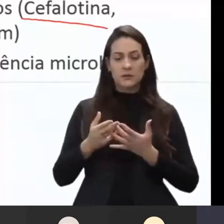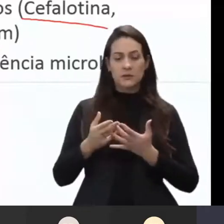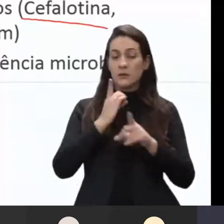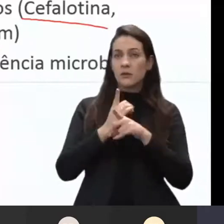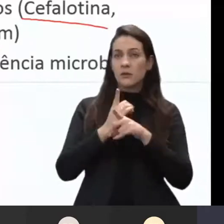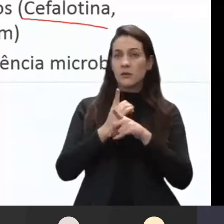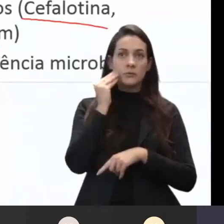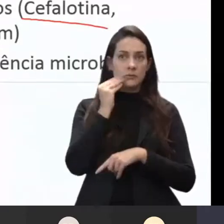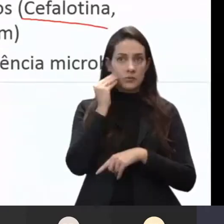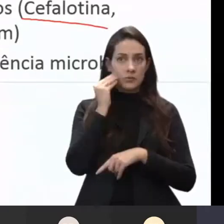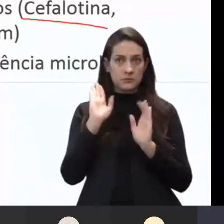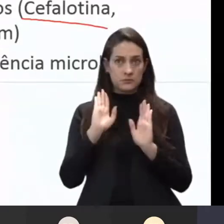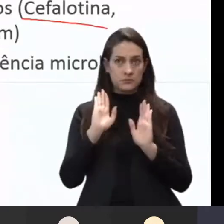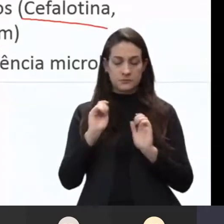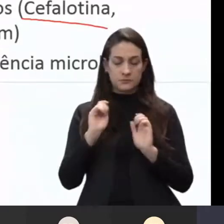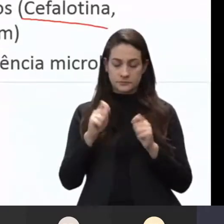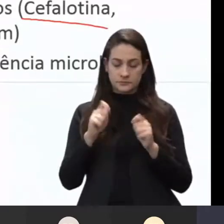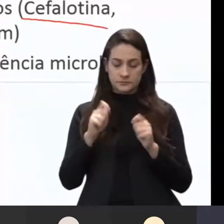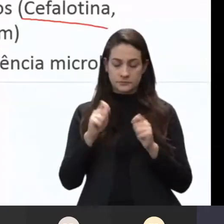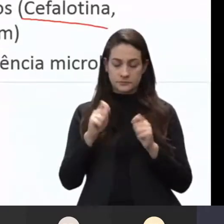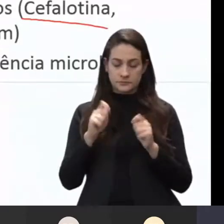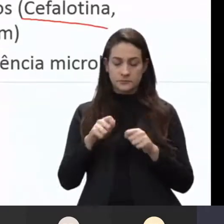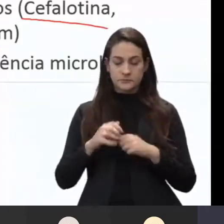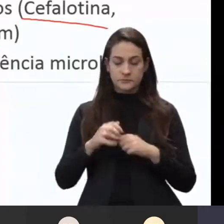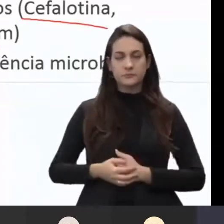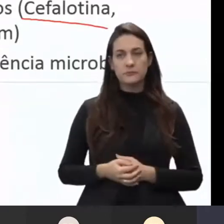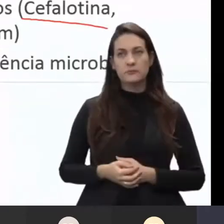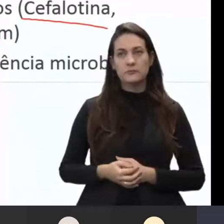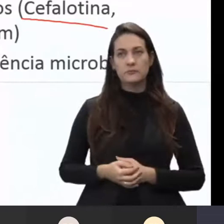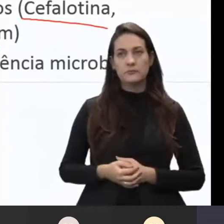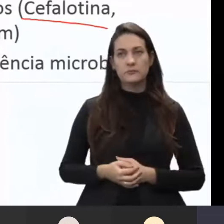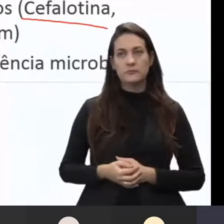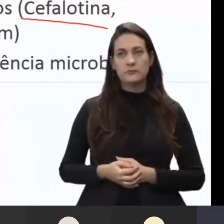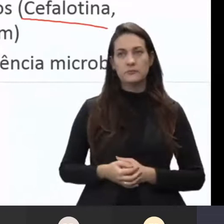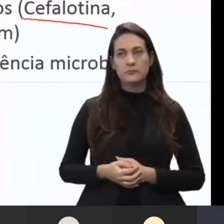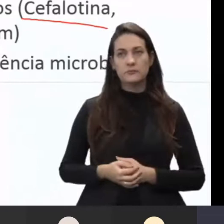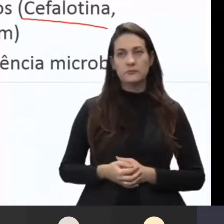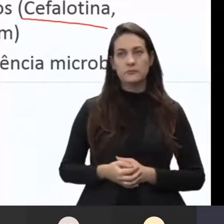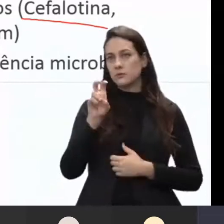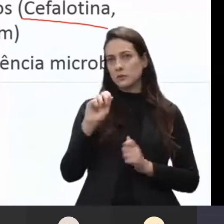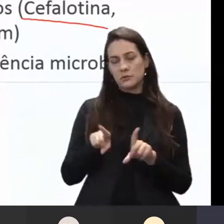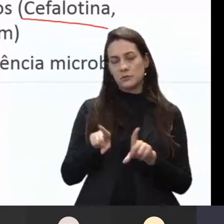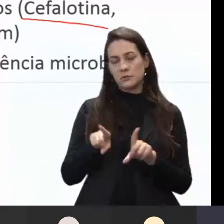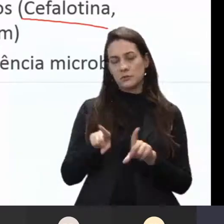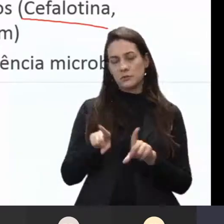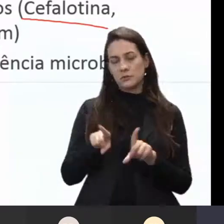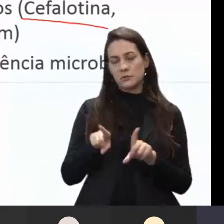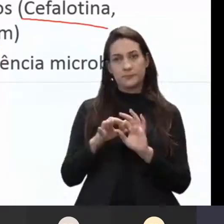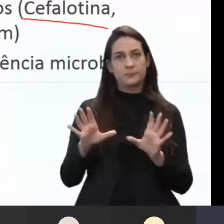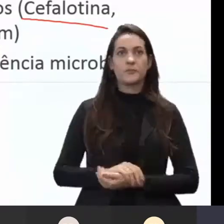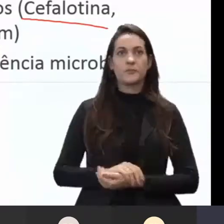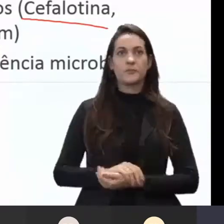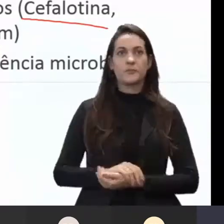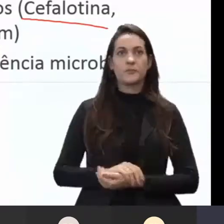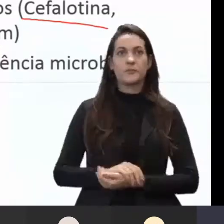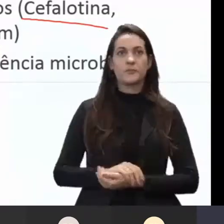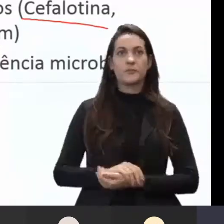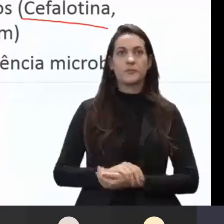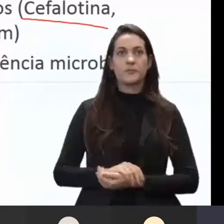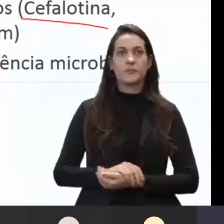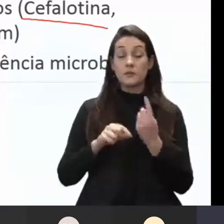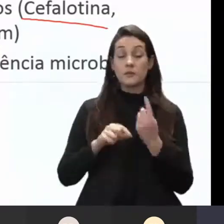aí testar um desses 4. Ou também utilizar os 5 antibióticos. E aí, então, nós iremos